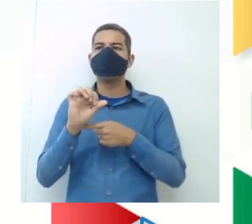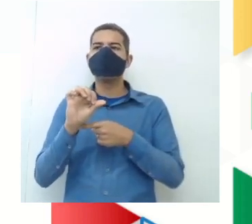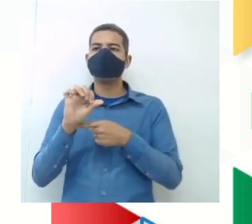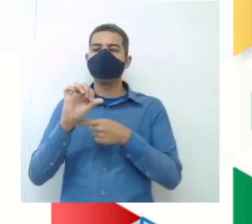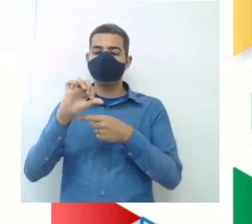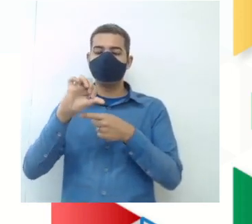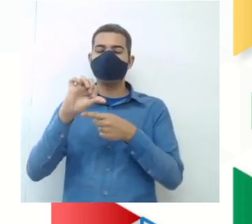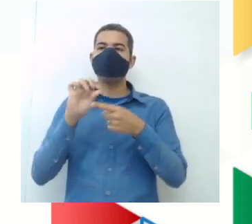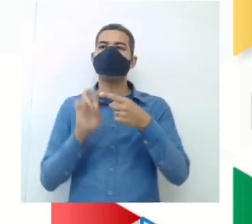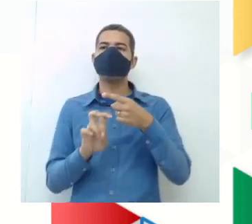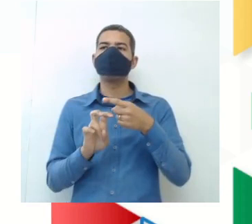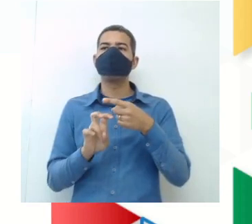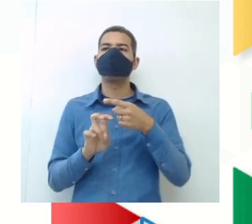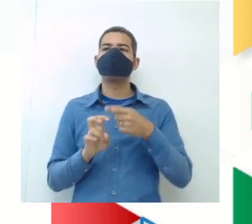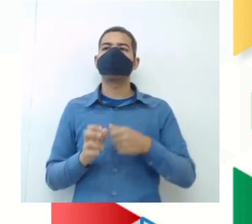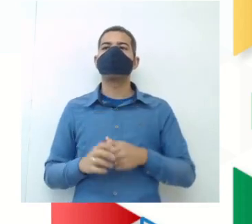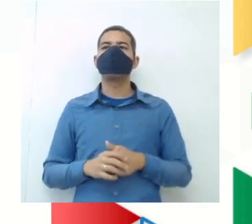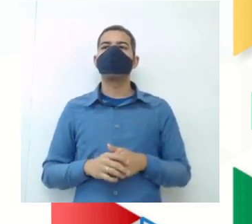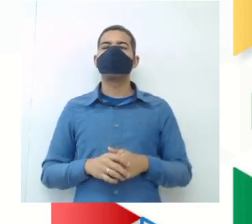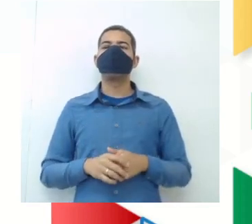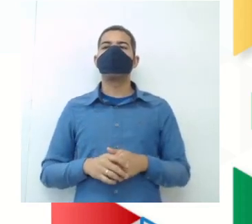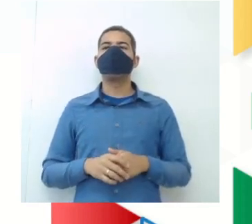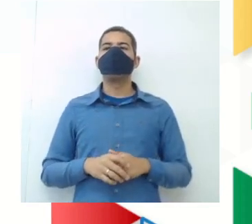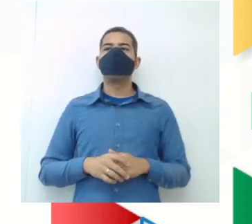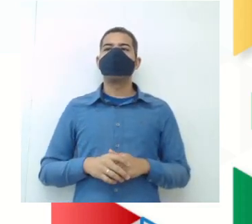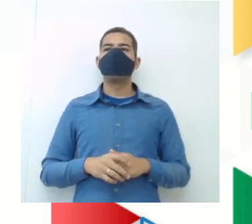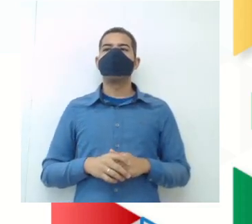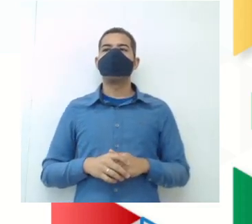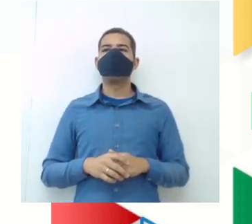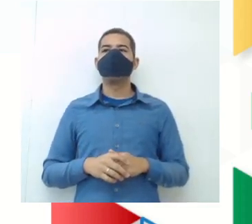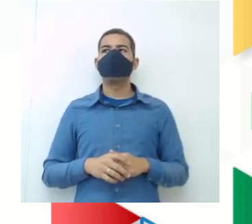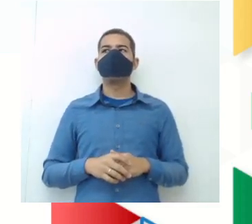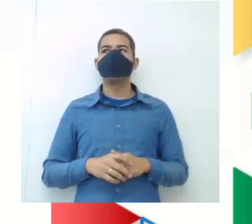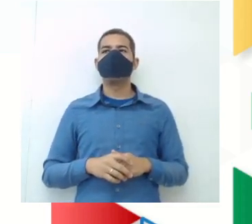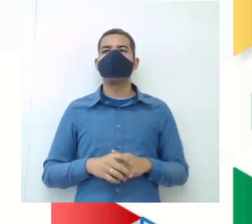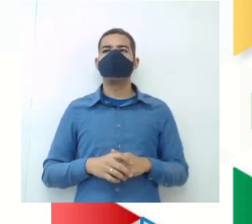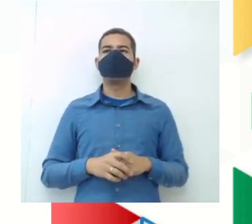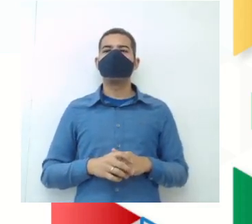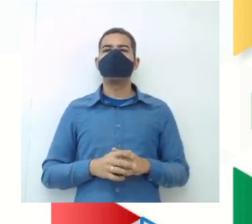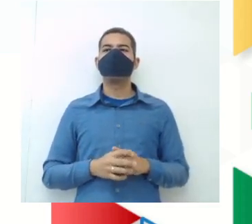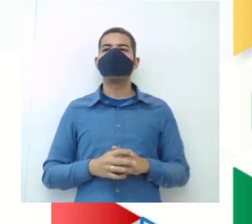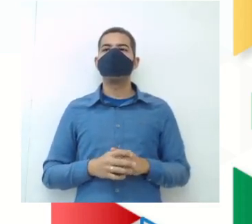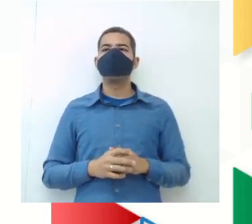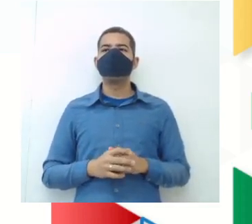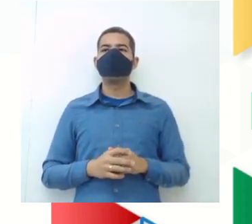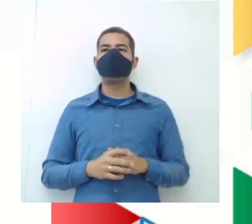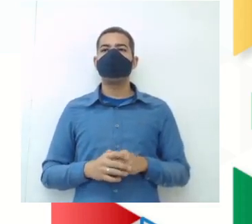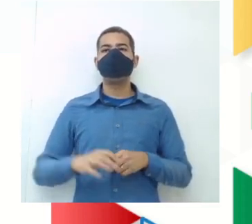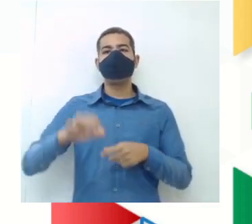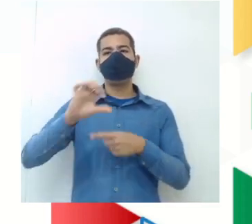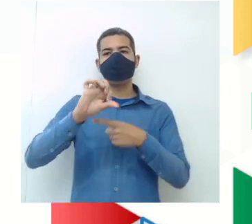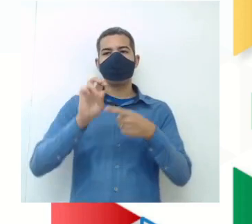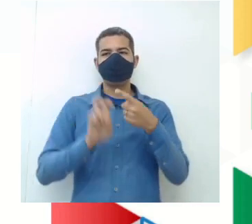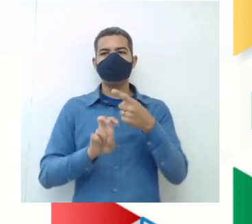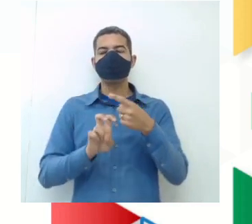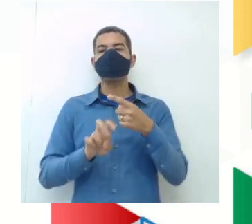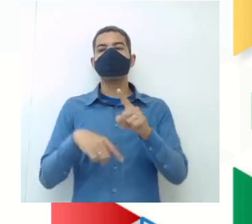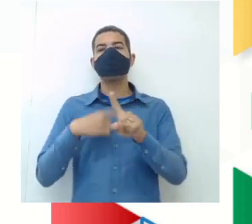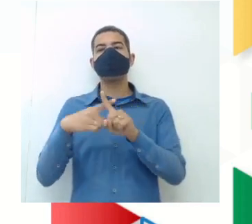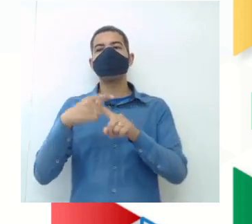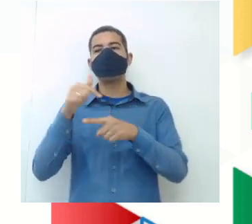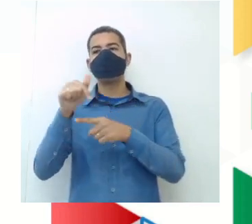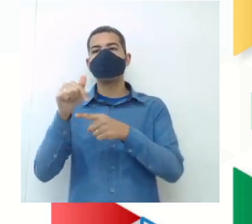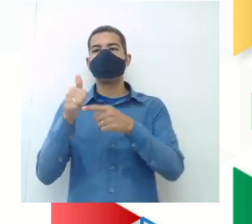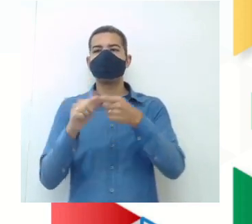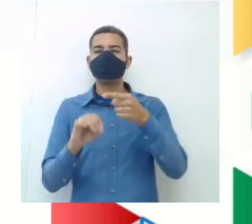nonos no lugar de 1 e 4/5. Então, vamos substituir lá. 9/5 mais 7